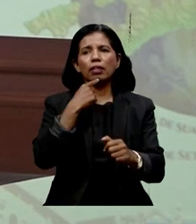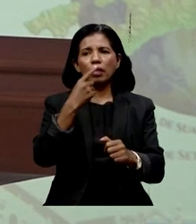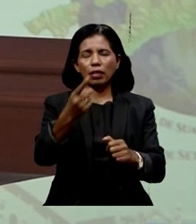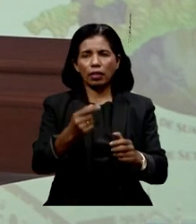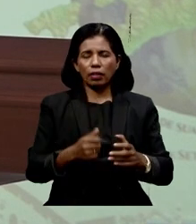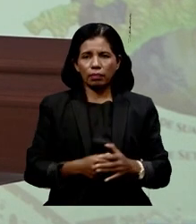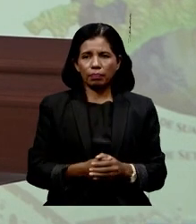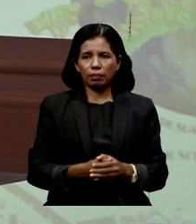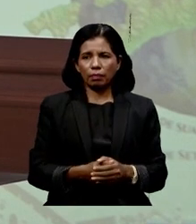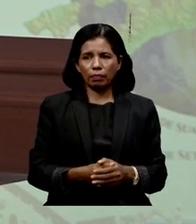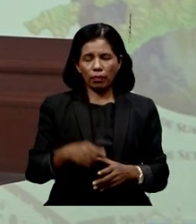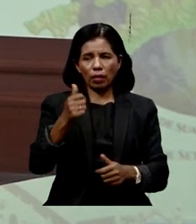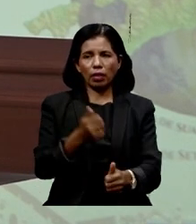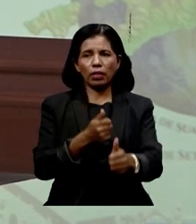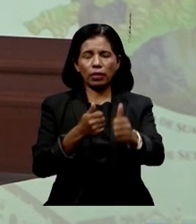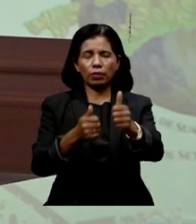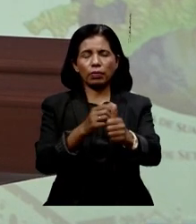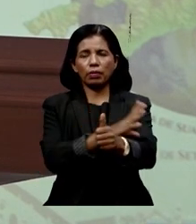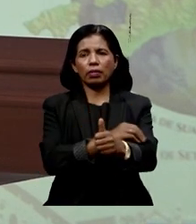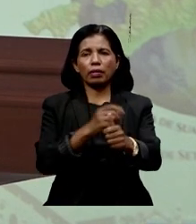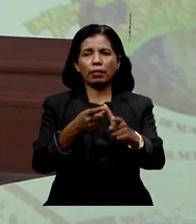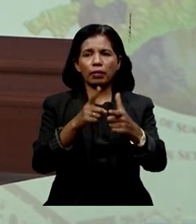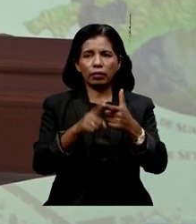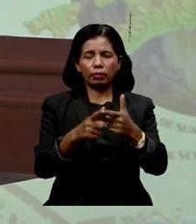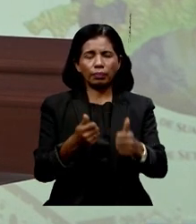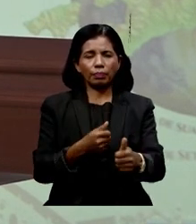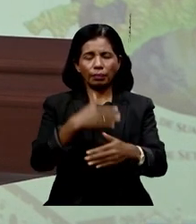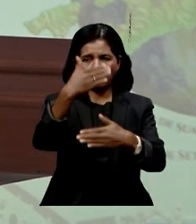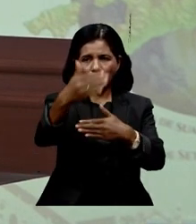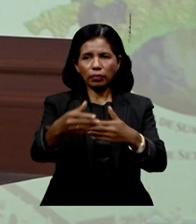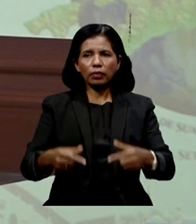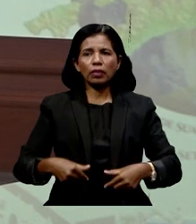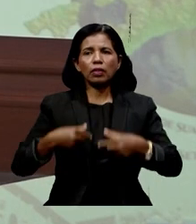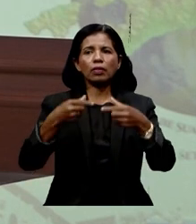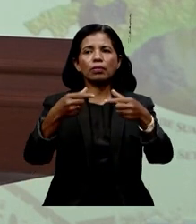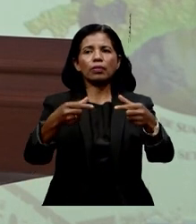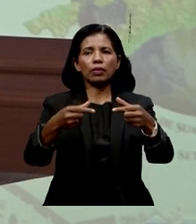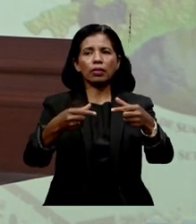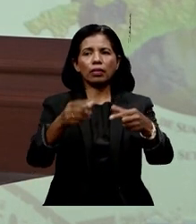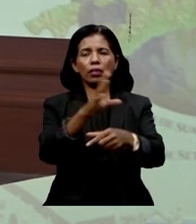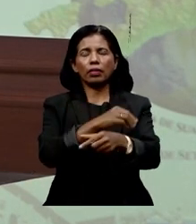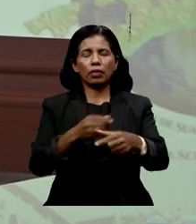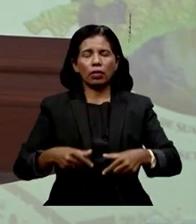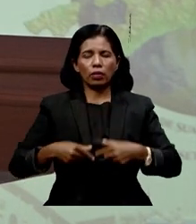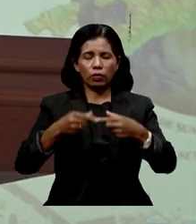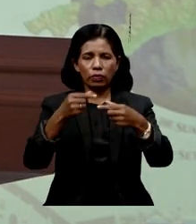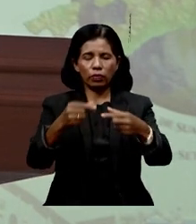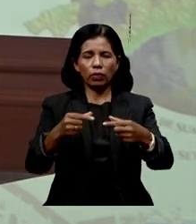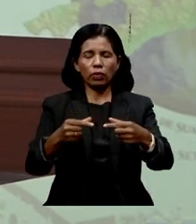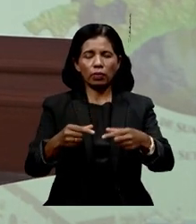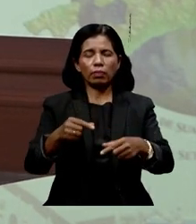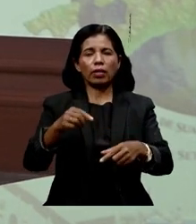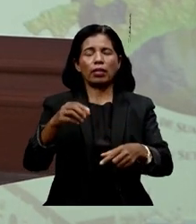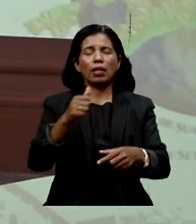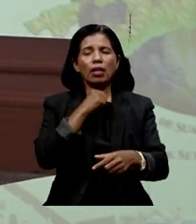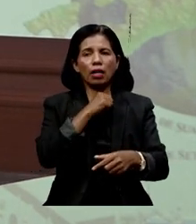tamba para tuir hierarquia. Né, do tuir mais né, tem entrega o luclai para vigari forani ou vigari gerais Sira. Cata